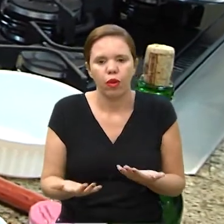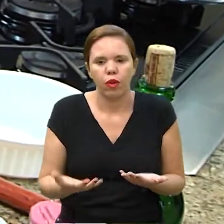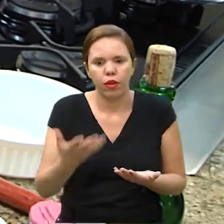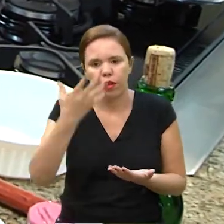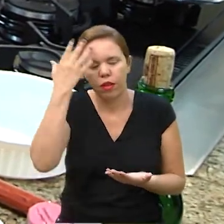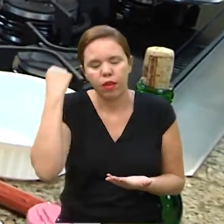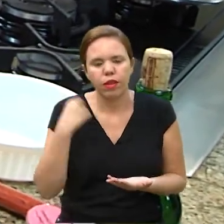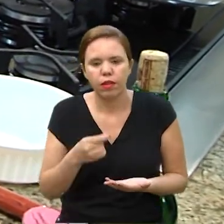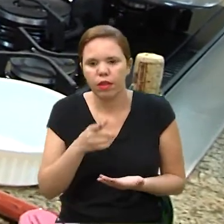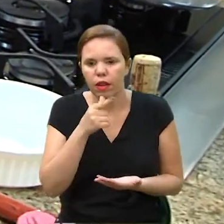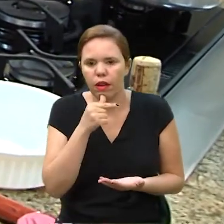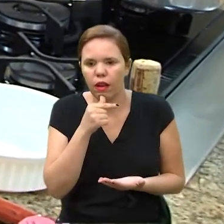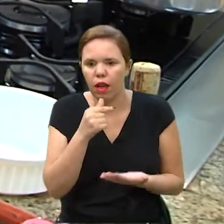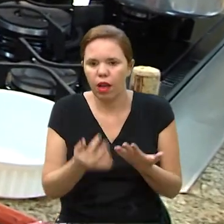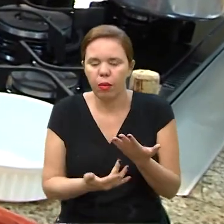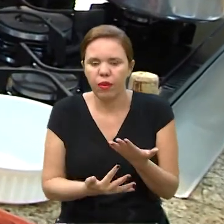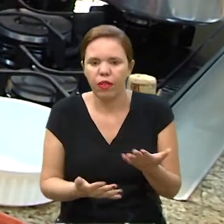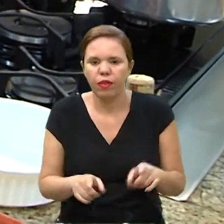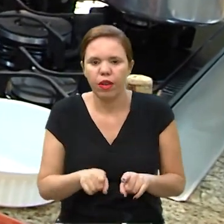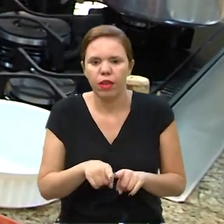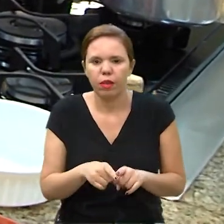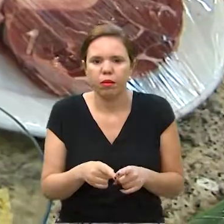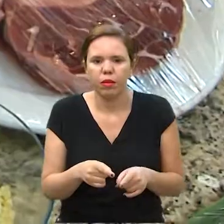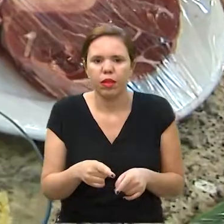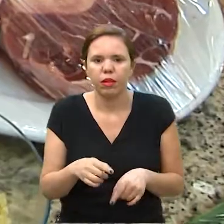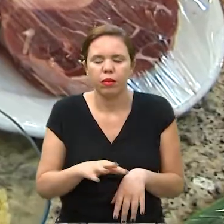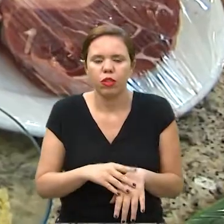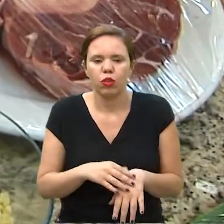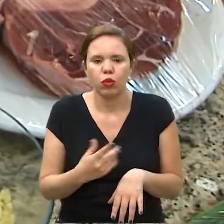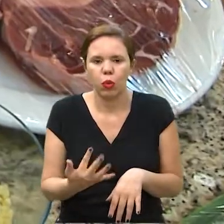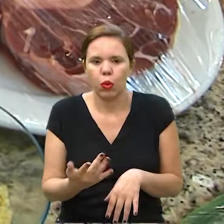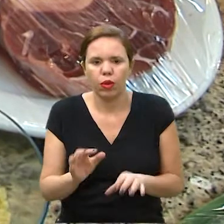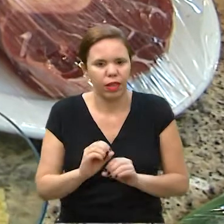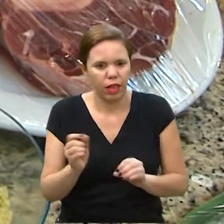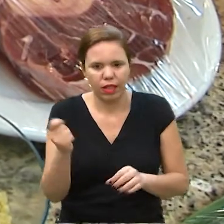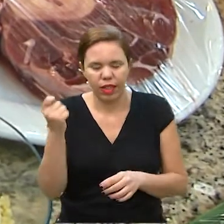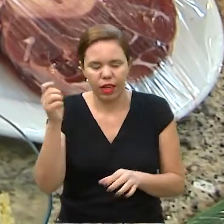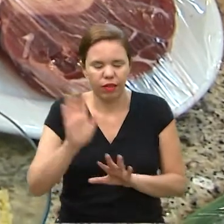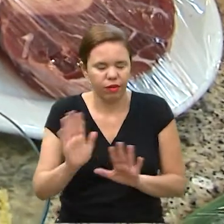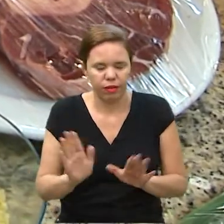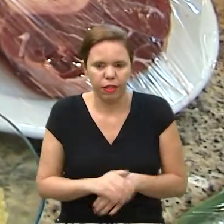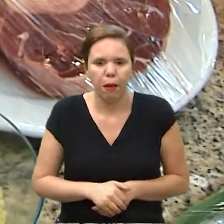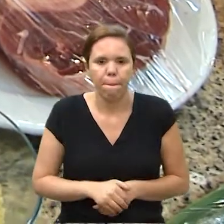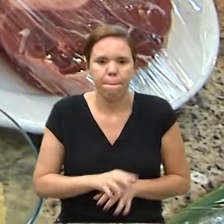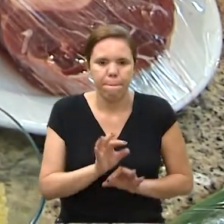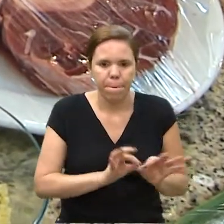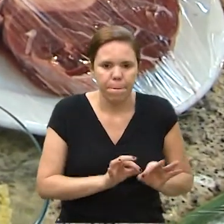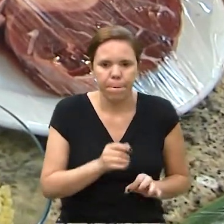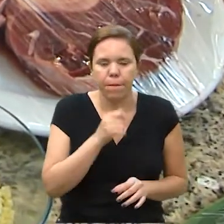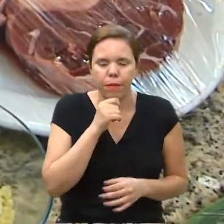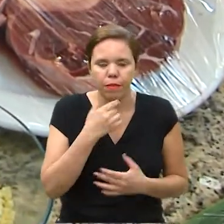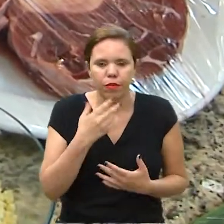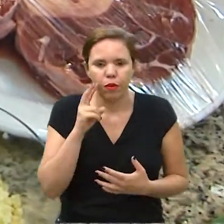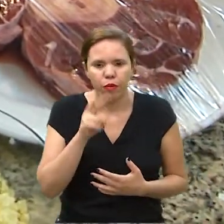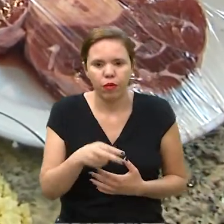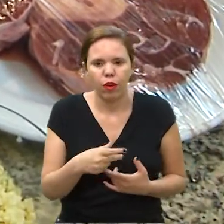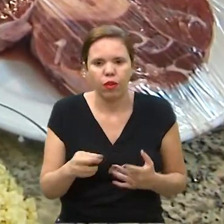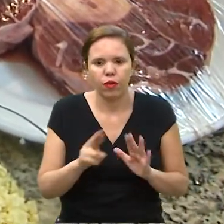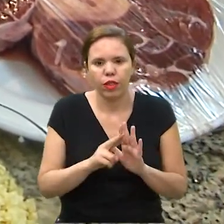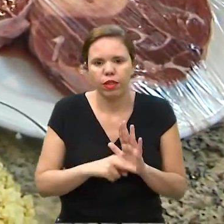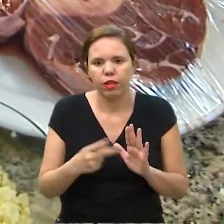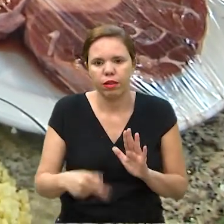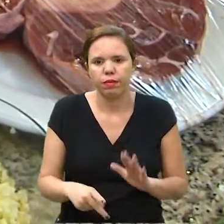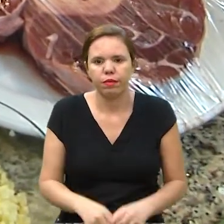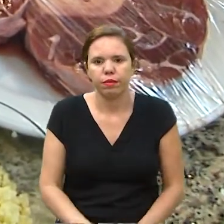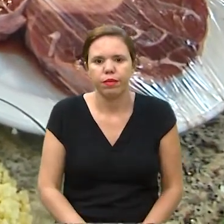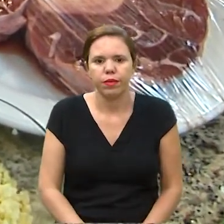esqueceu de colocar água para ferver e até se queimou de leve, nada grave. Enquanto ela se organiza, vamos ver o que vai na receita